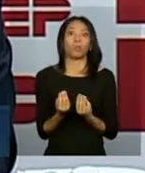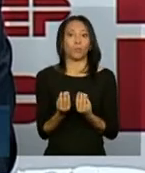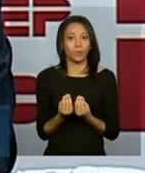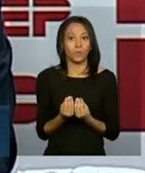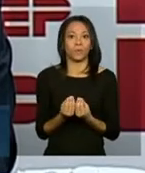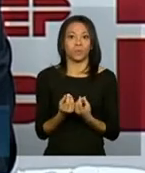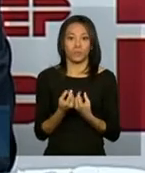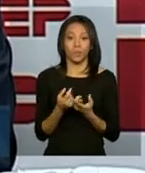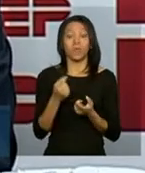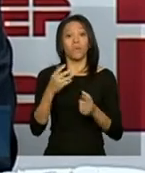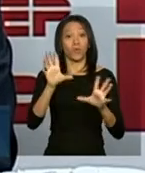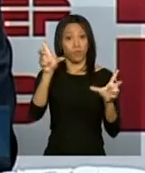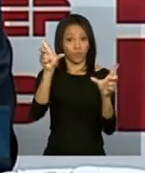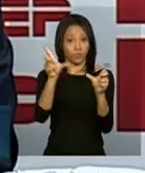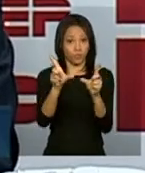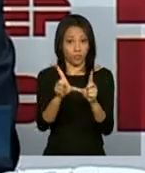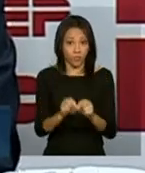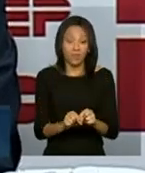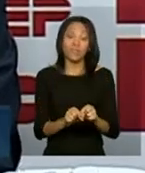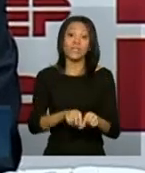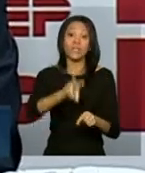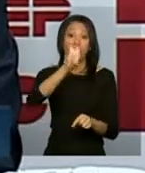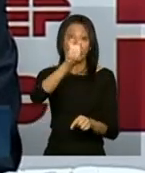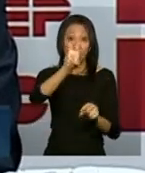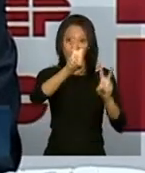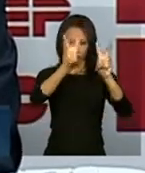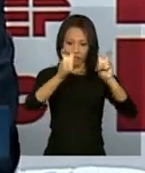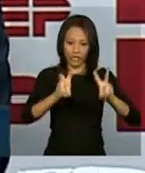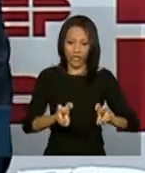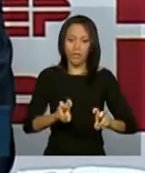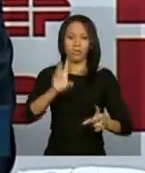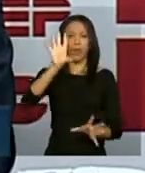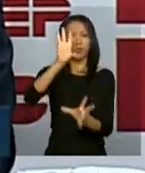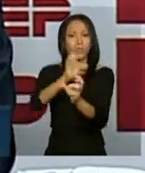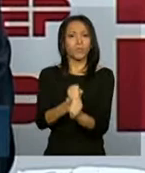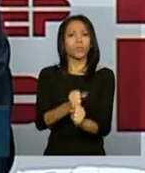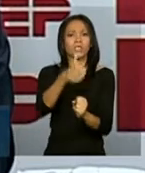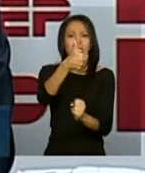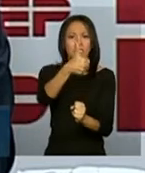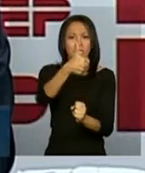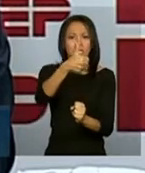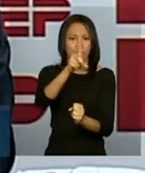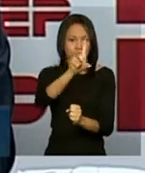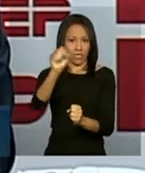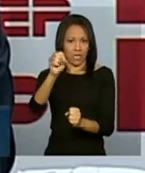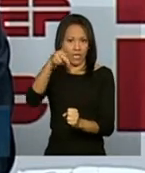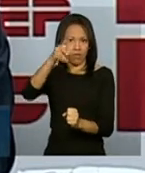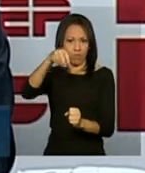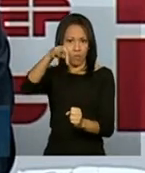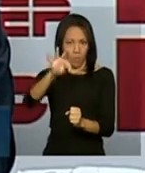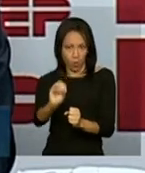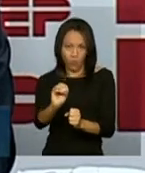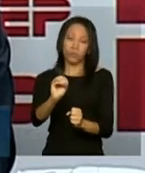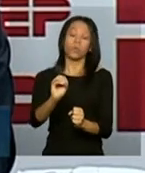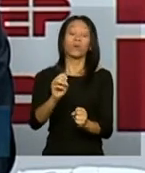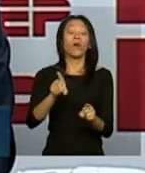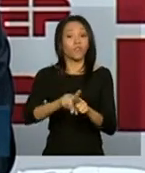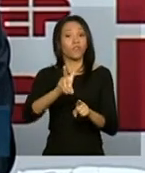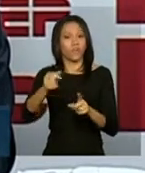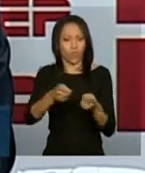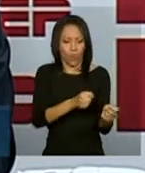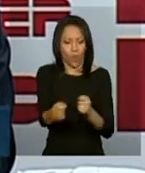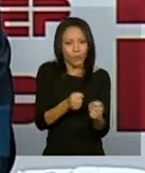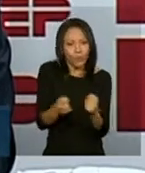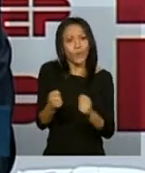para os 5 temas para 100 pontos. Então, nós precisamos, vamos ter monitoramento em tempo real da correção. Nós